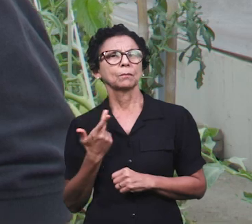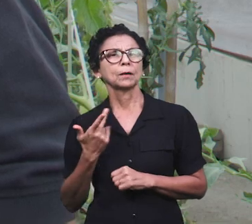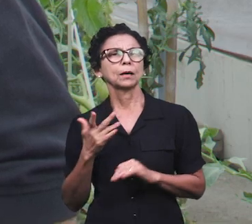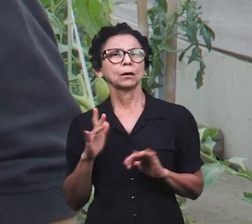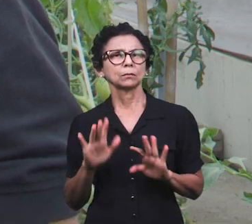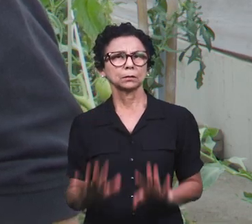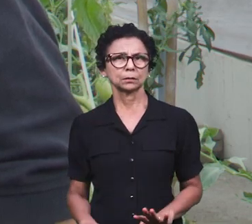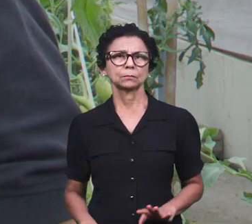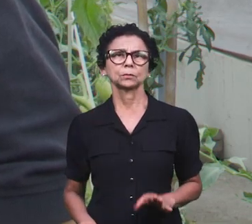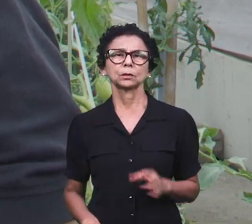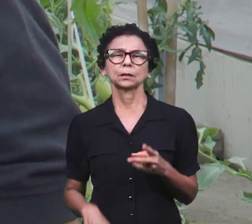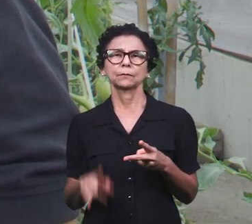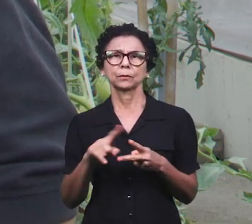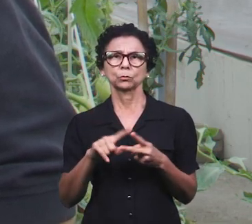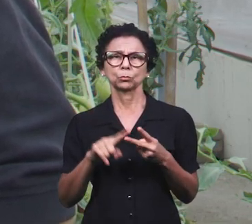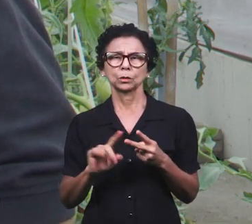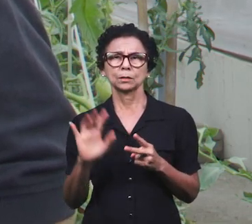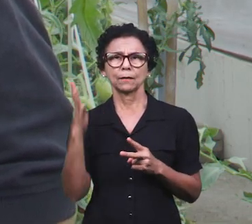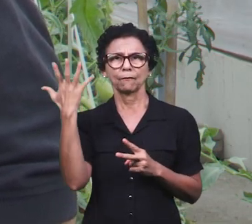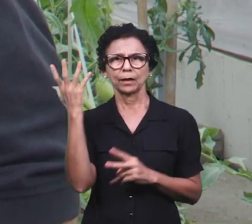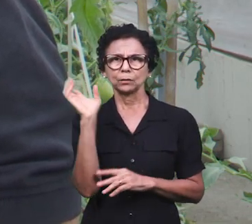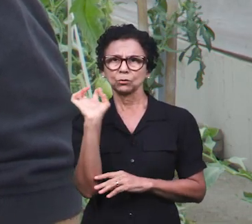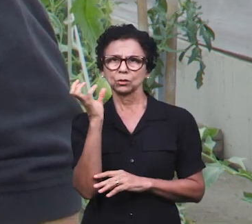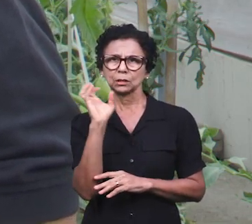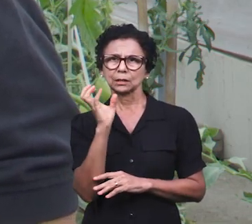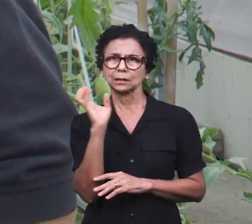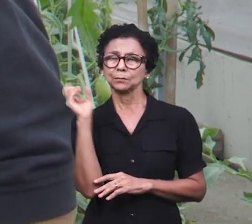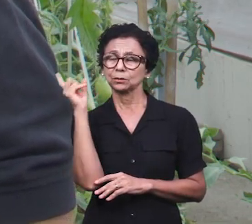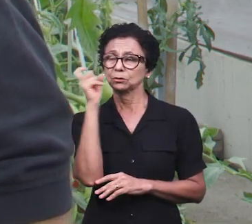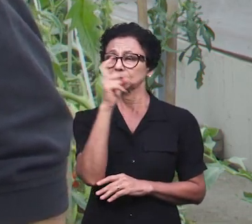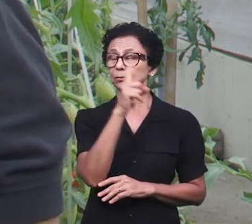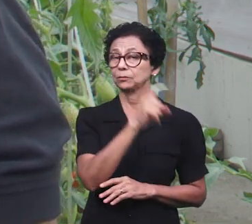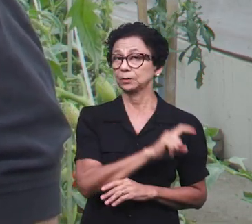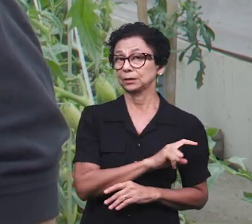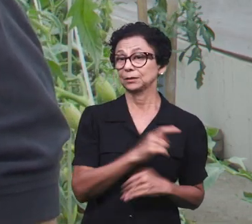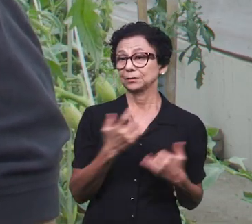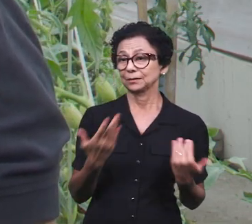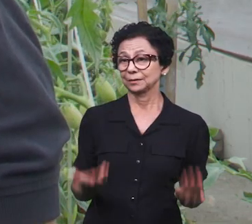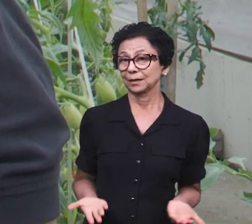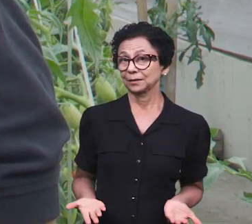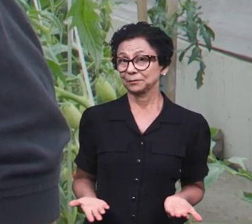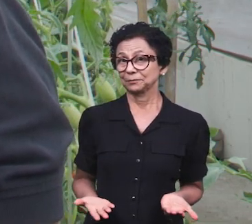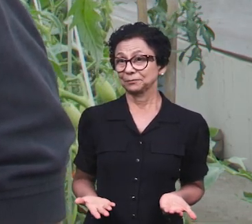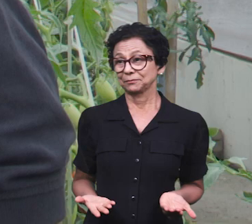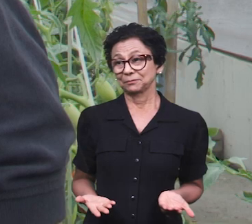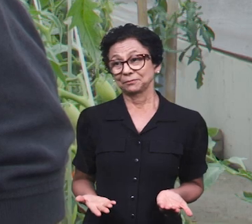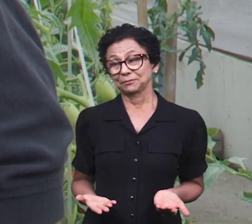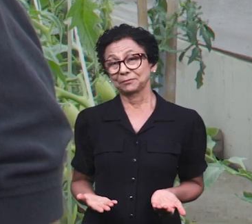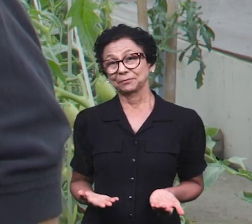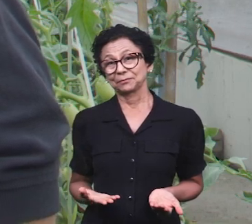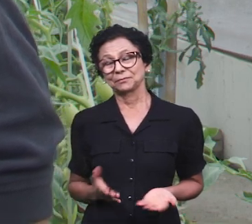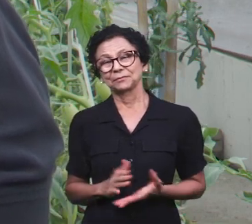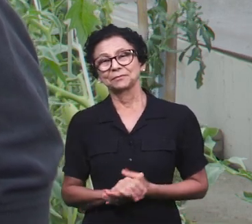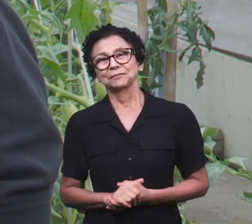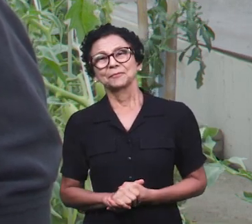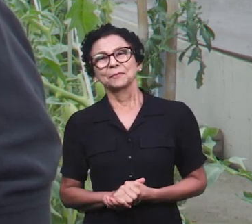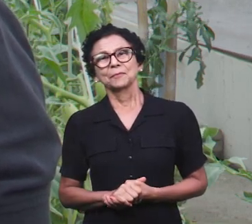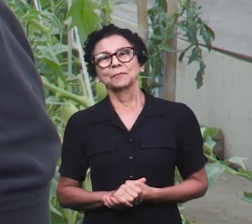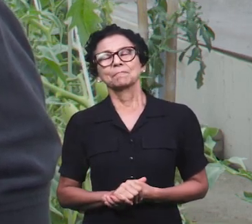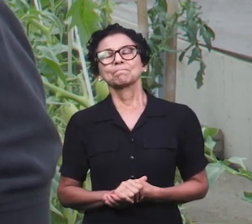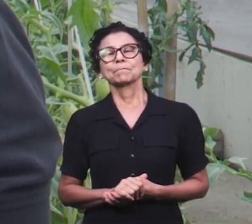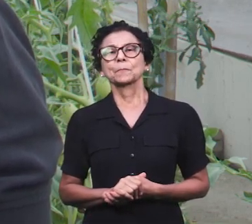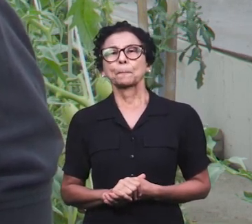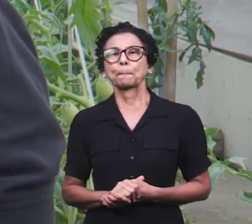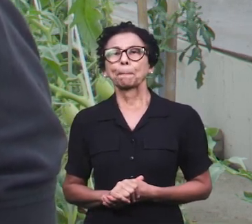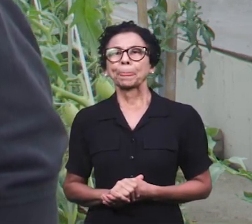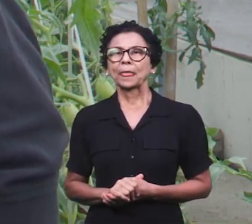que já é normal, né? A gente conseguir colher aqui. Então, eu espero que esteja normalizado. Mas a gente já, com esse ano